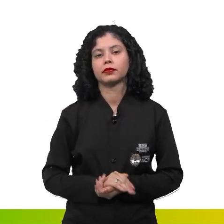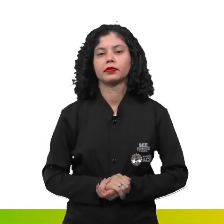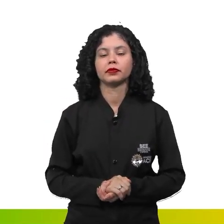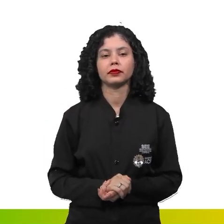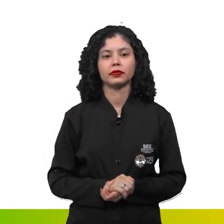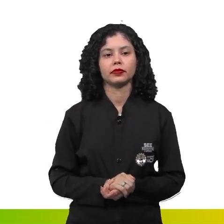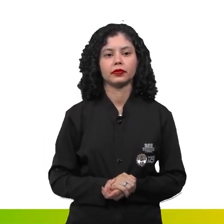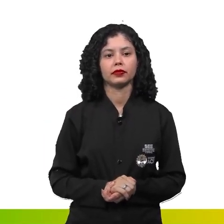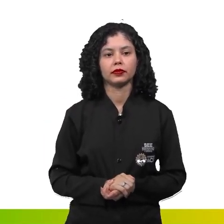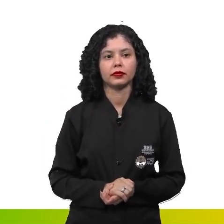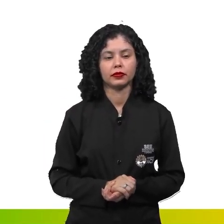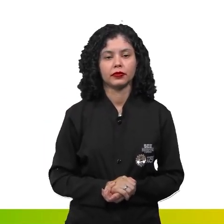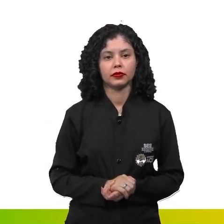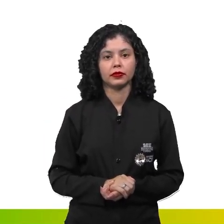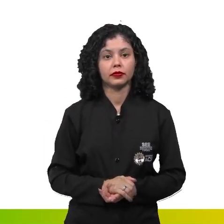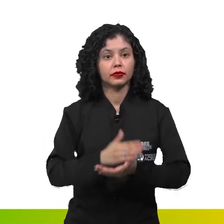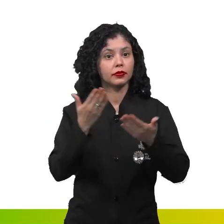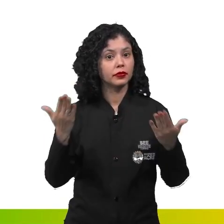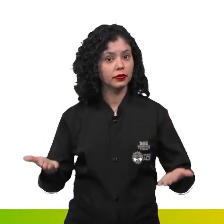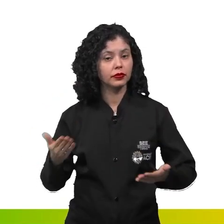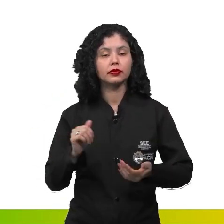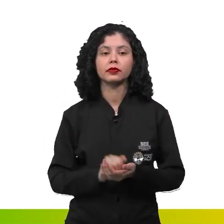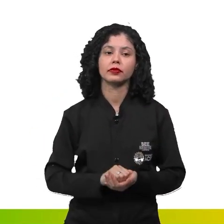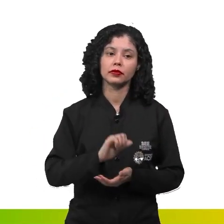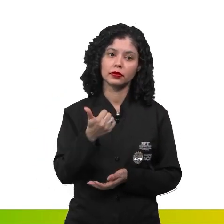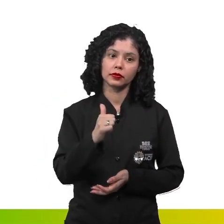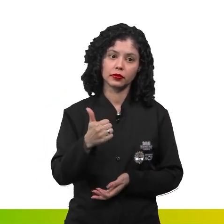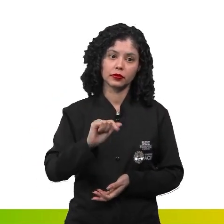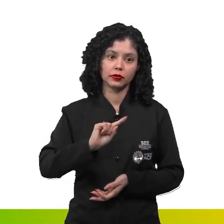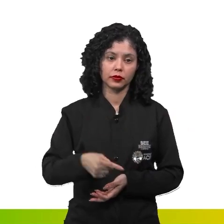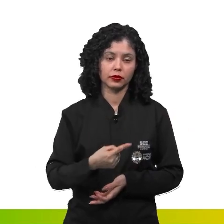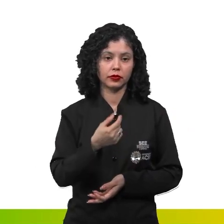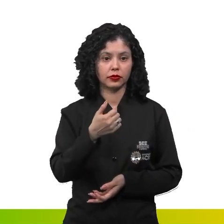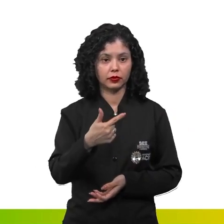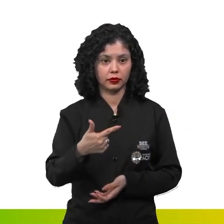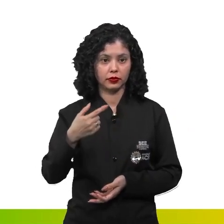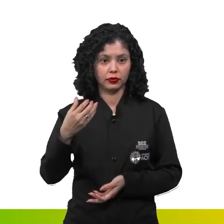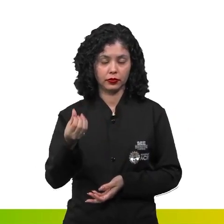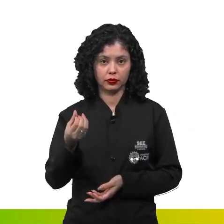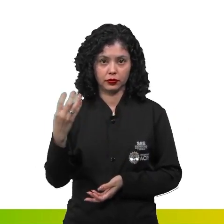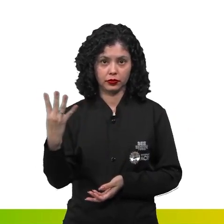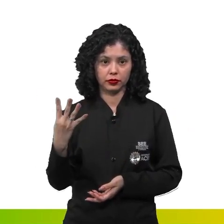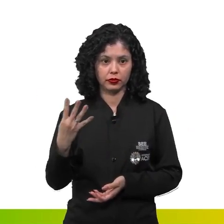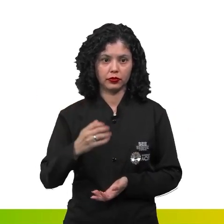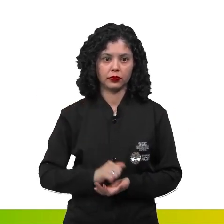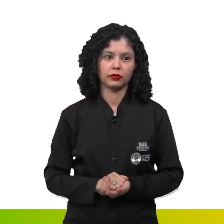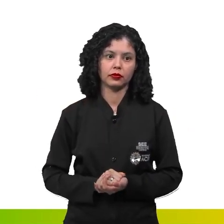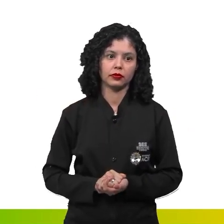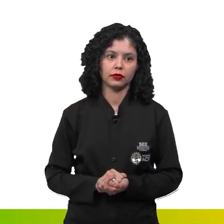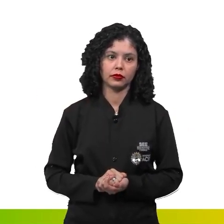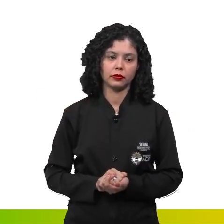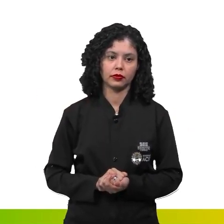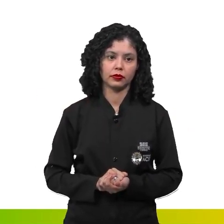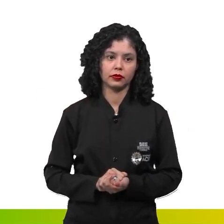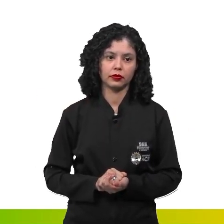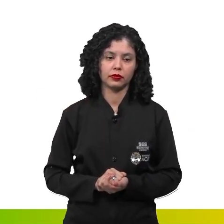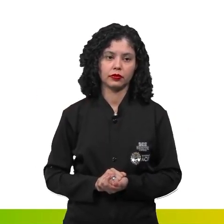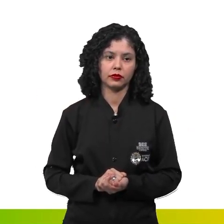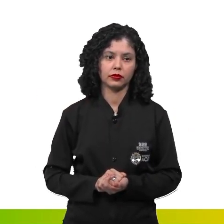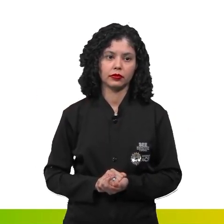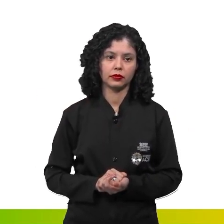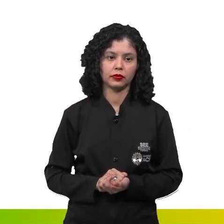11.264, letra B. Então, 11 megabytes equivalem a